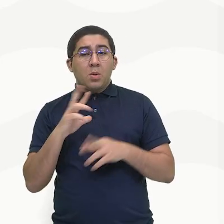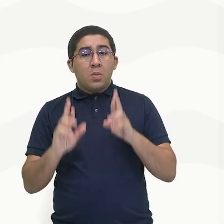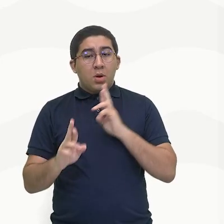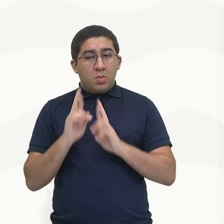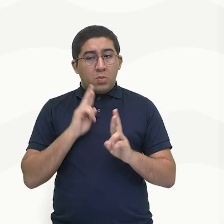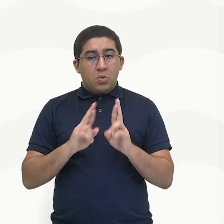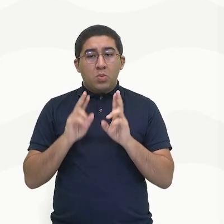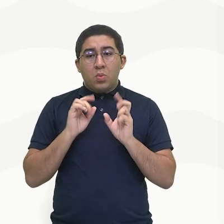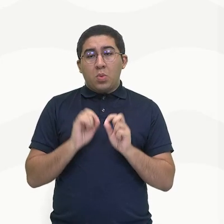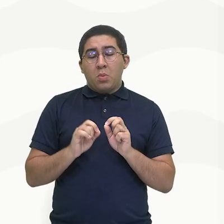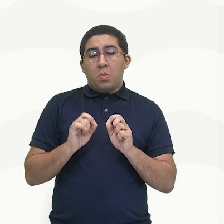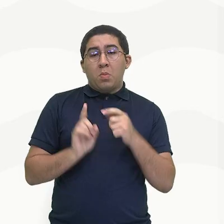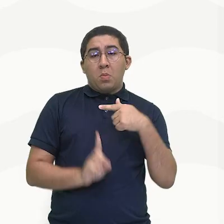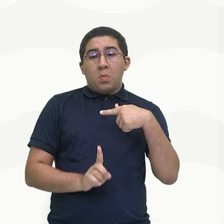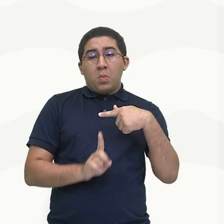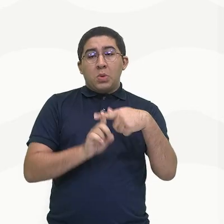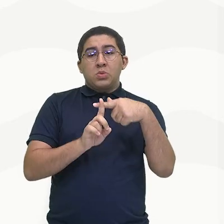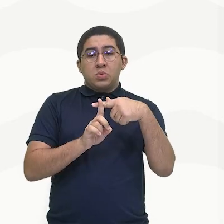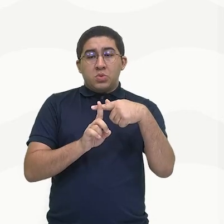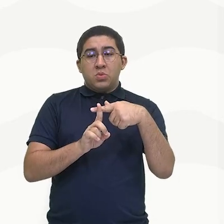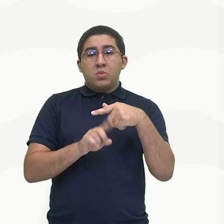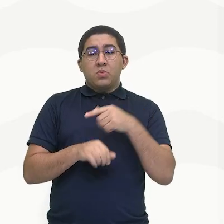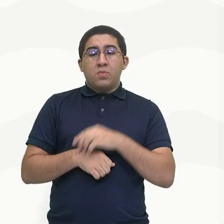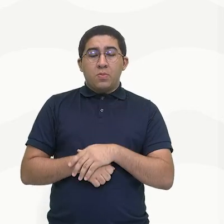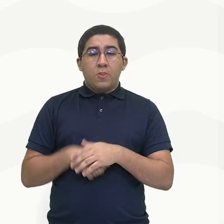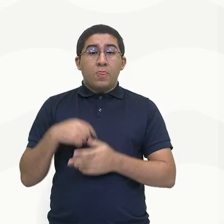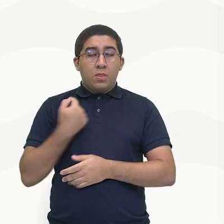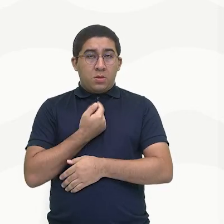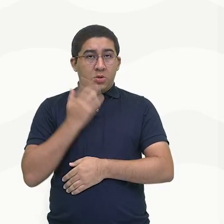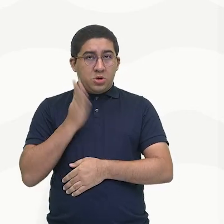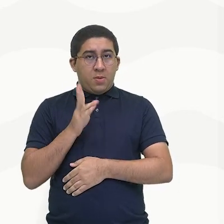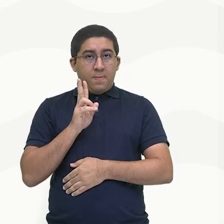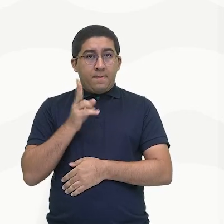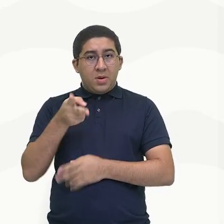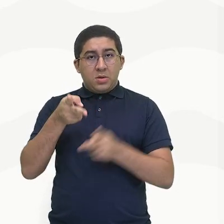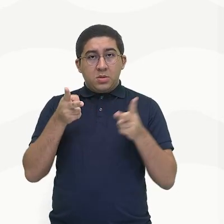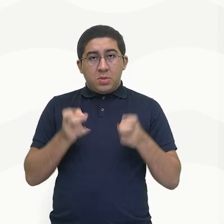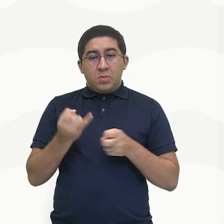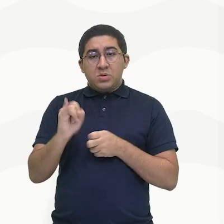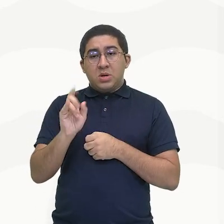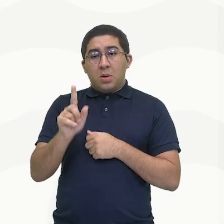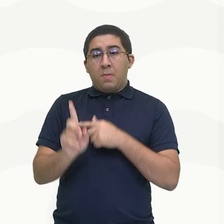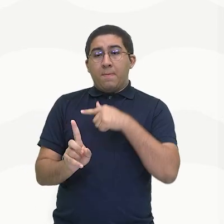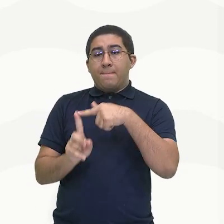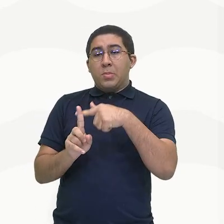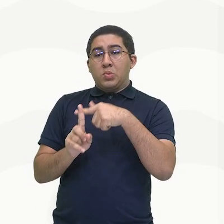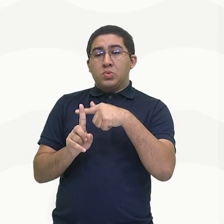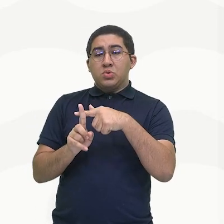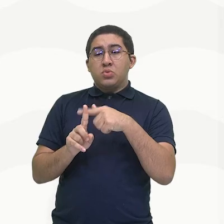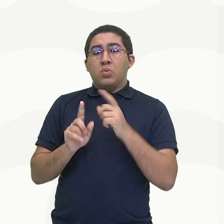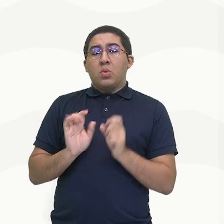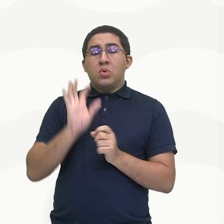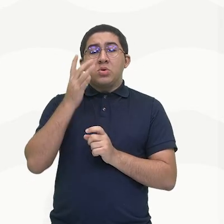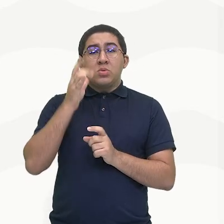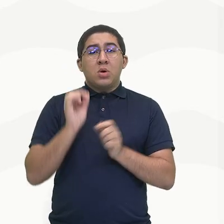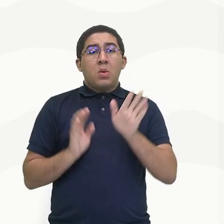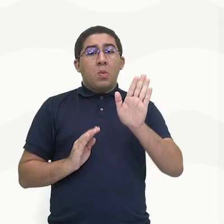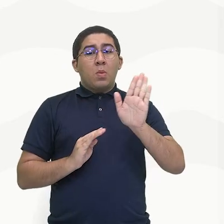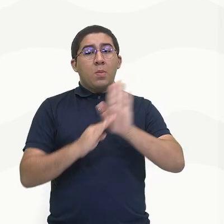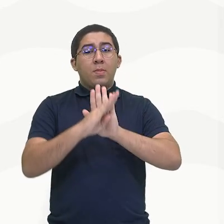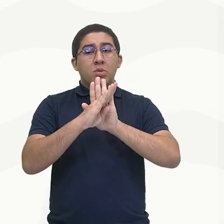positivo. E a gente já viu que quando o resultado é positivo, acontece um